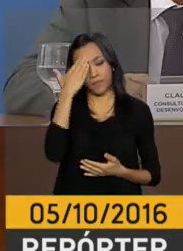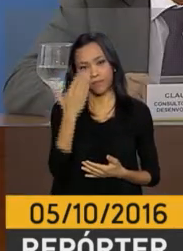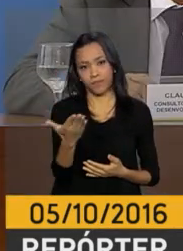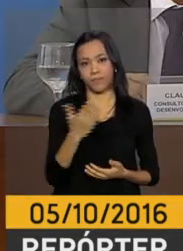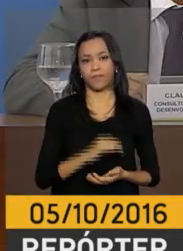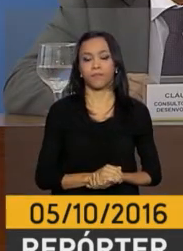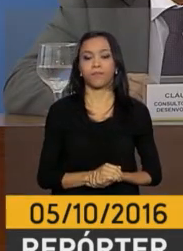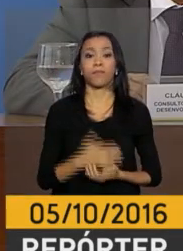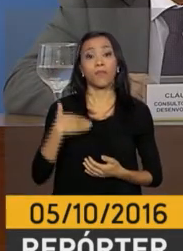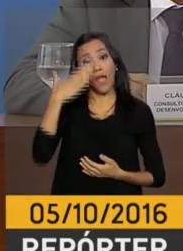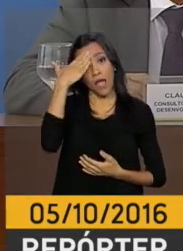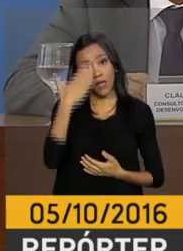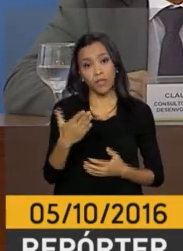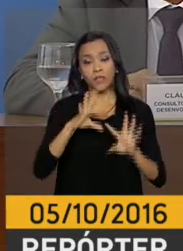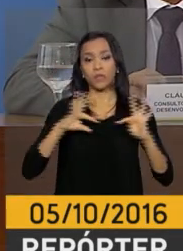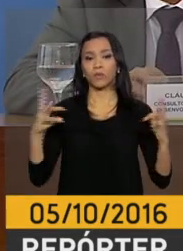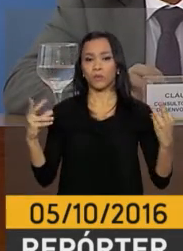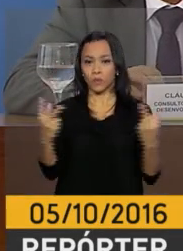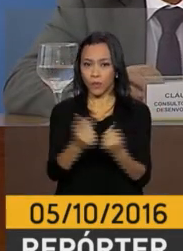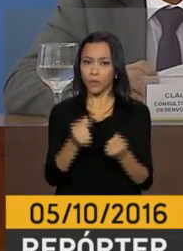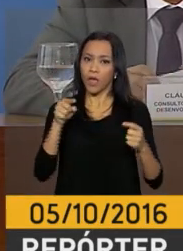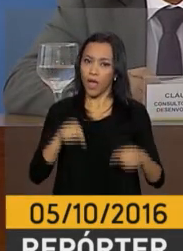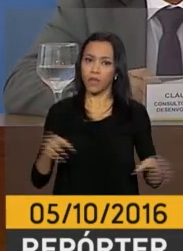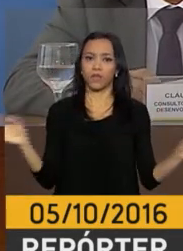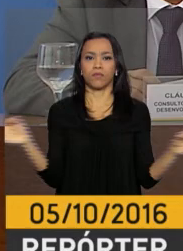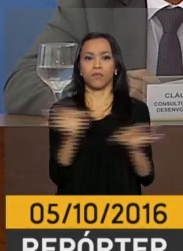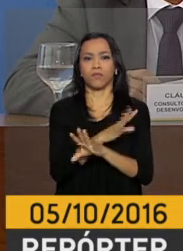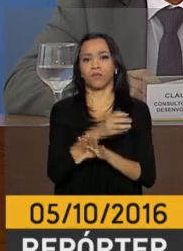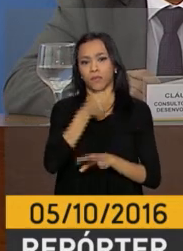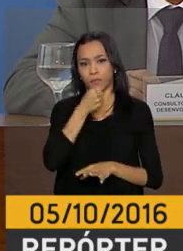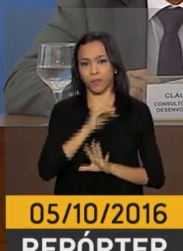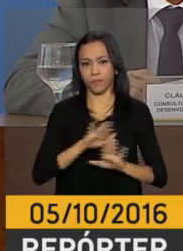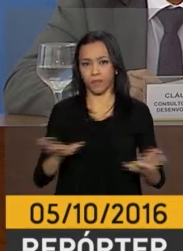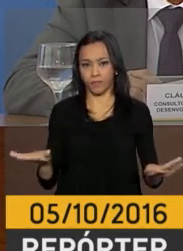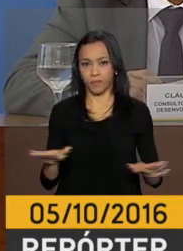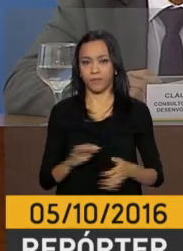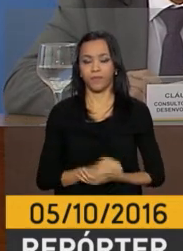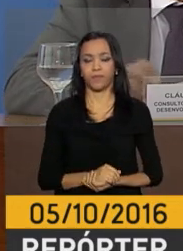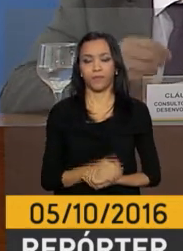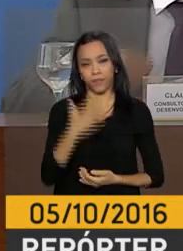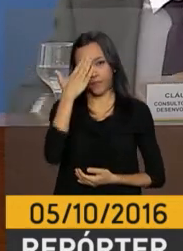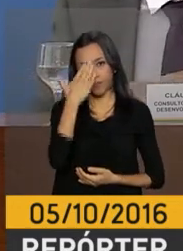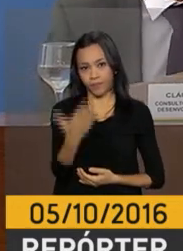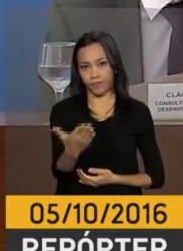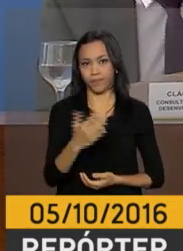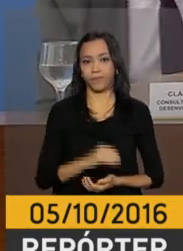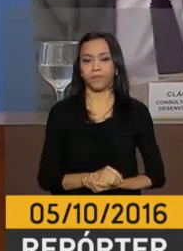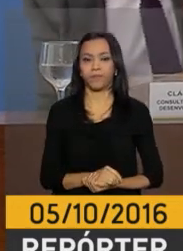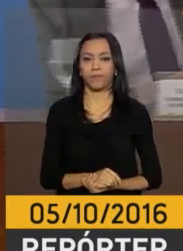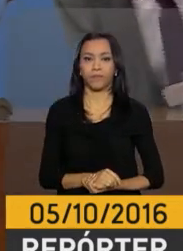agradeço a presença de todas essa coletiva está encerrada obrigado